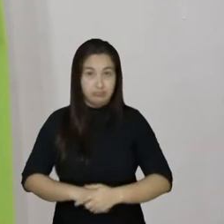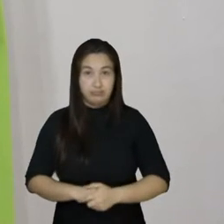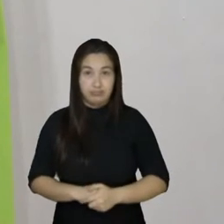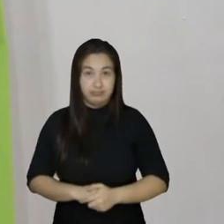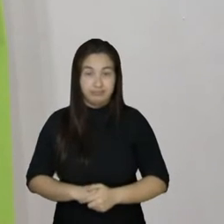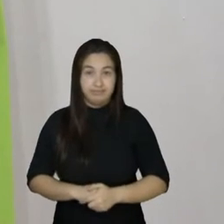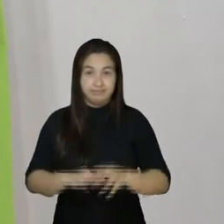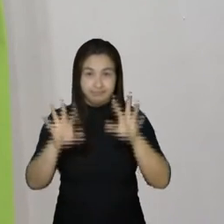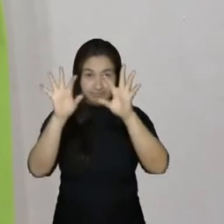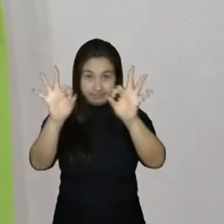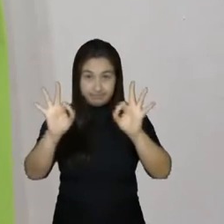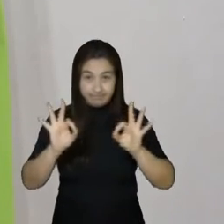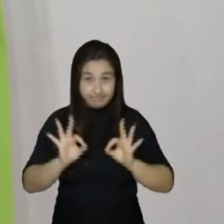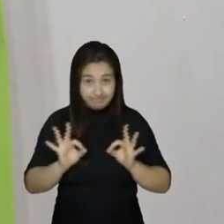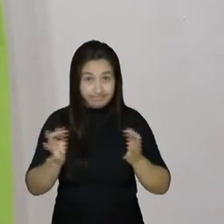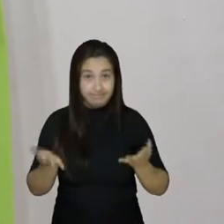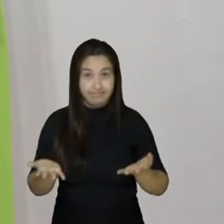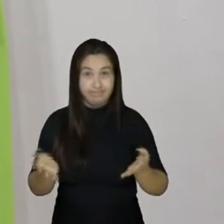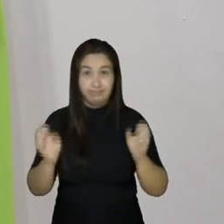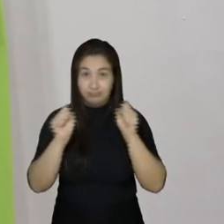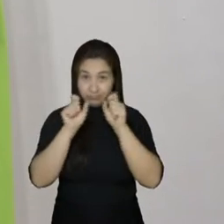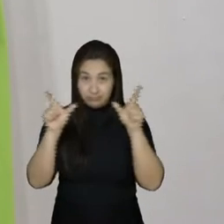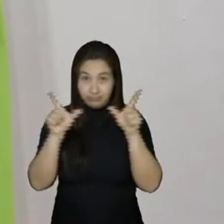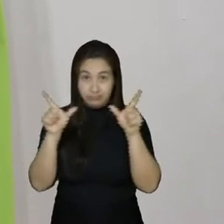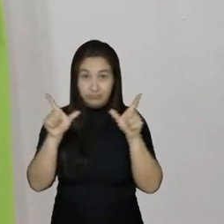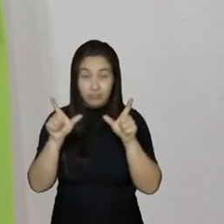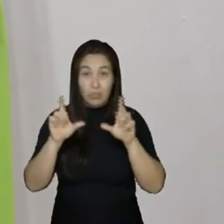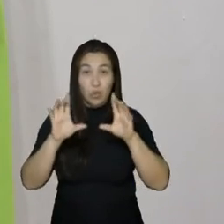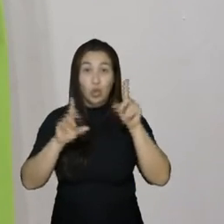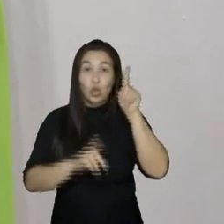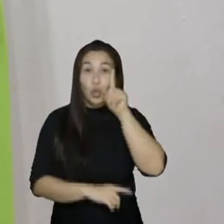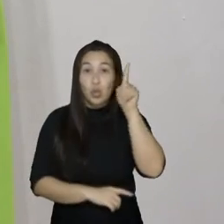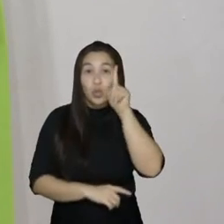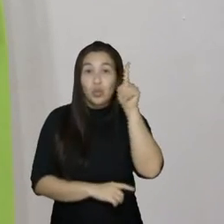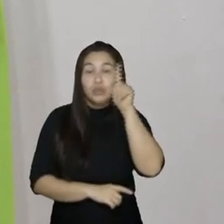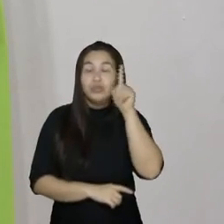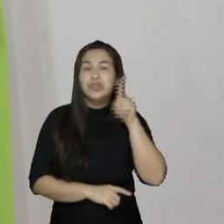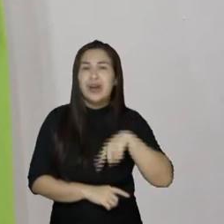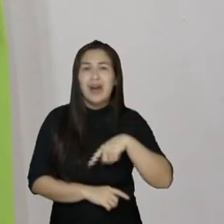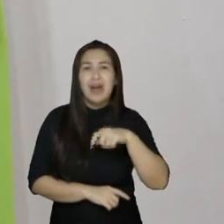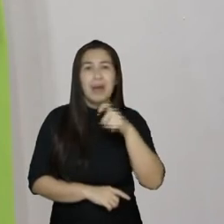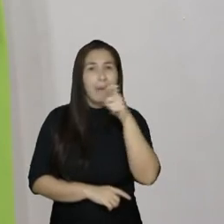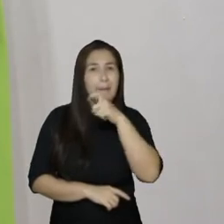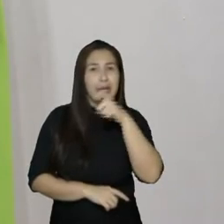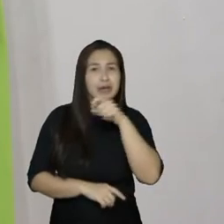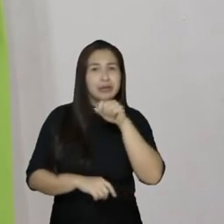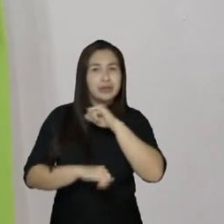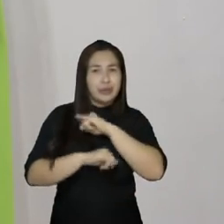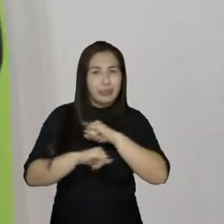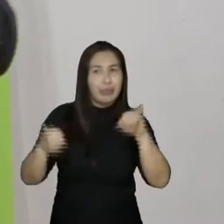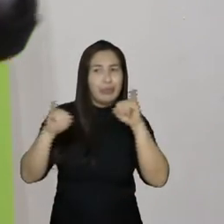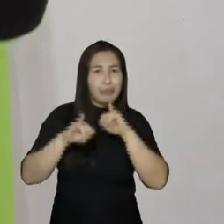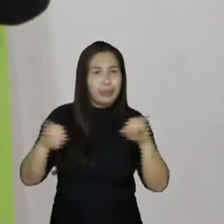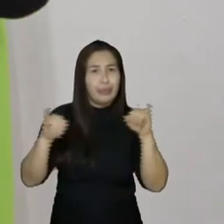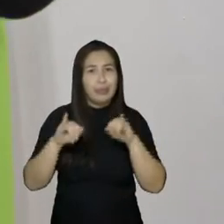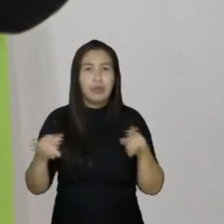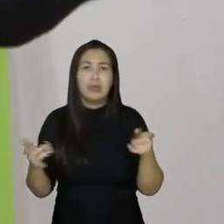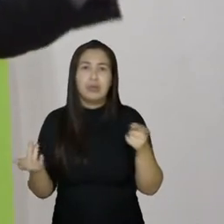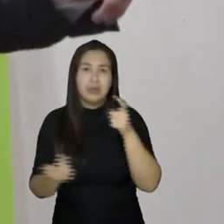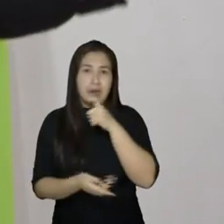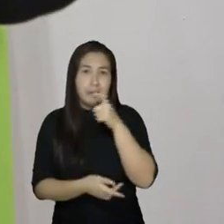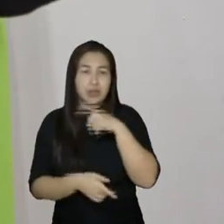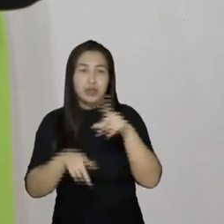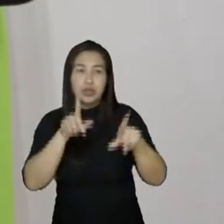Prestem atenção e fiquem atentos. É todo dia uma mentira. E a mentira pode eleger um